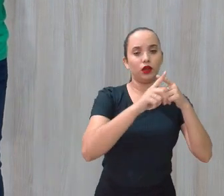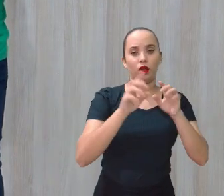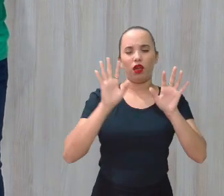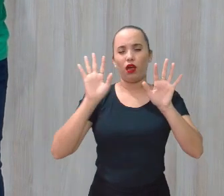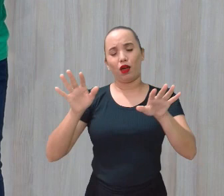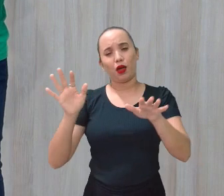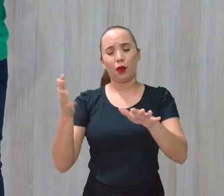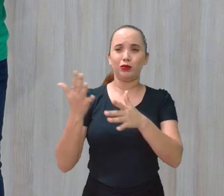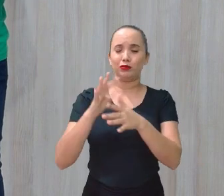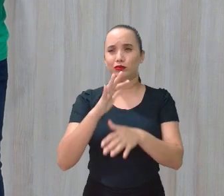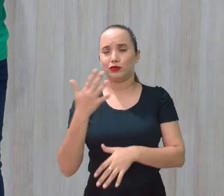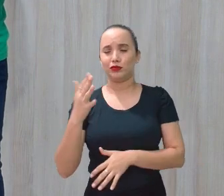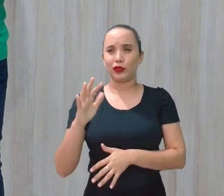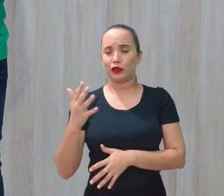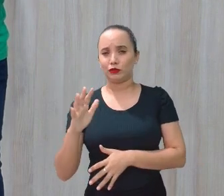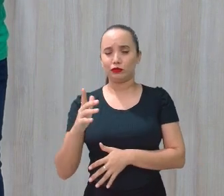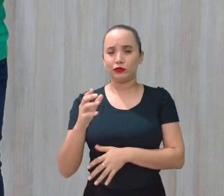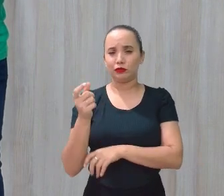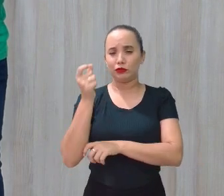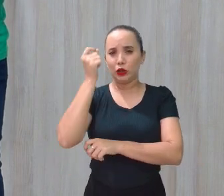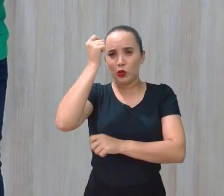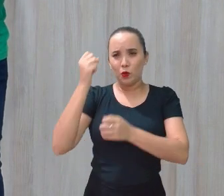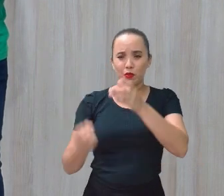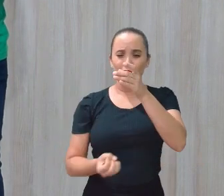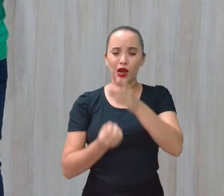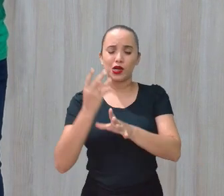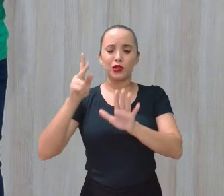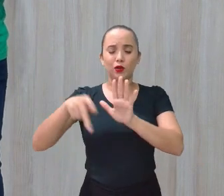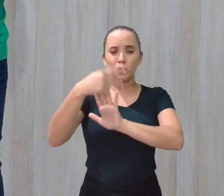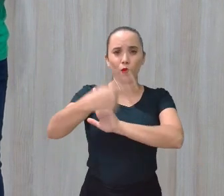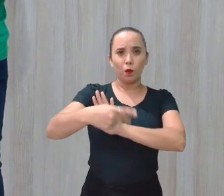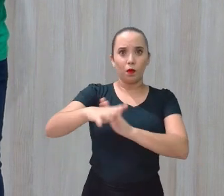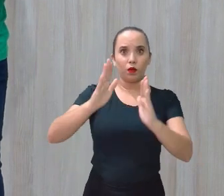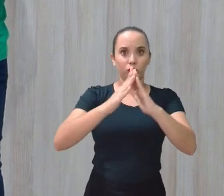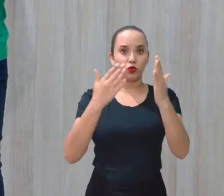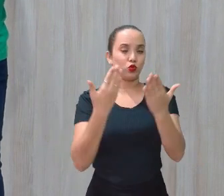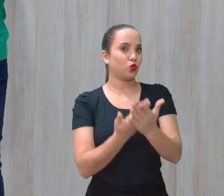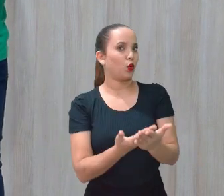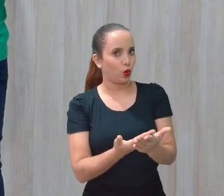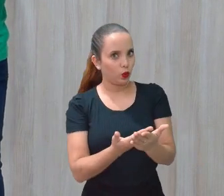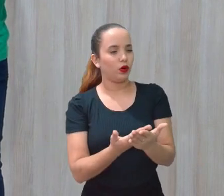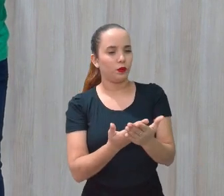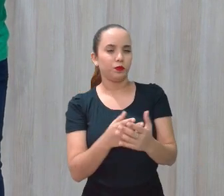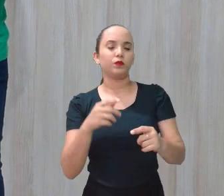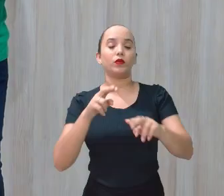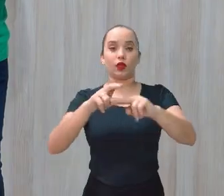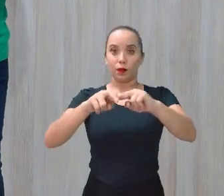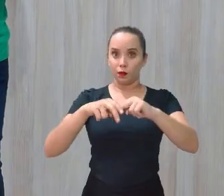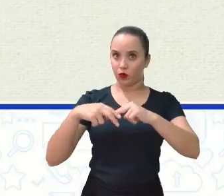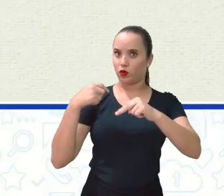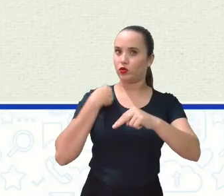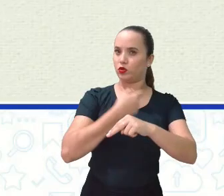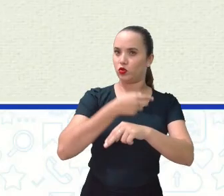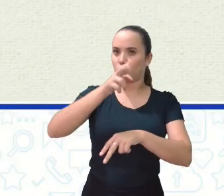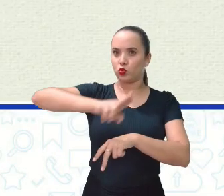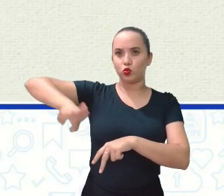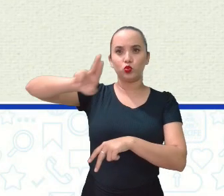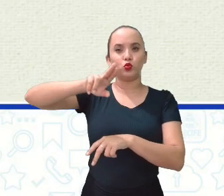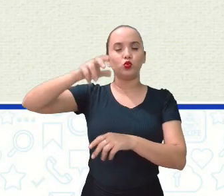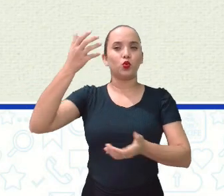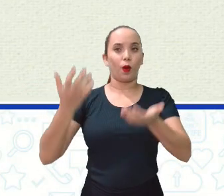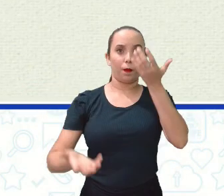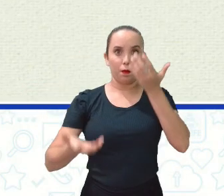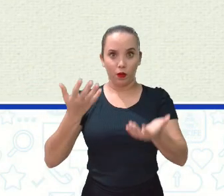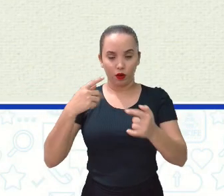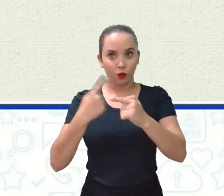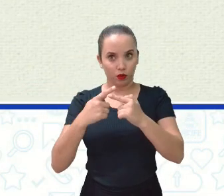vamos dizer assim, para explicar algo que acontece, por isso que a gente usou as balanças, né? Porque na balança a gente consegue ver concretamente o que é